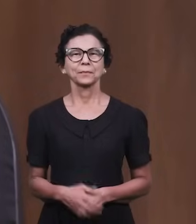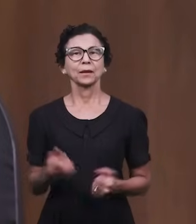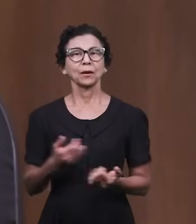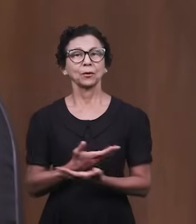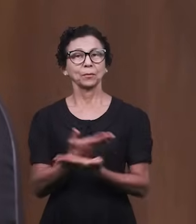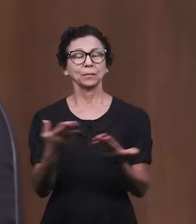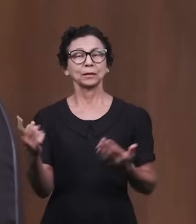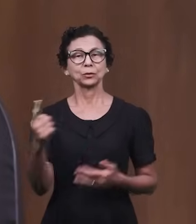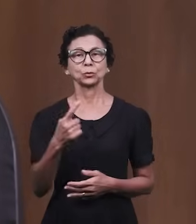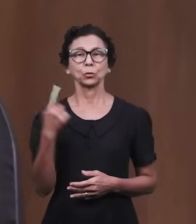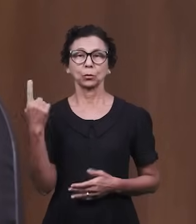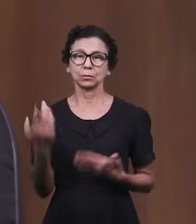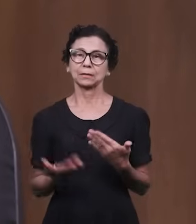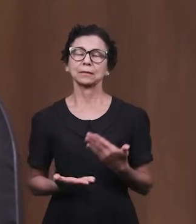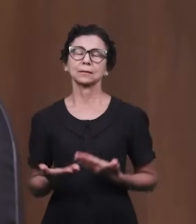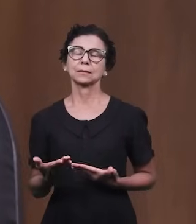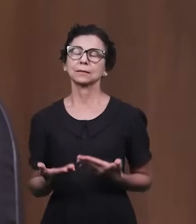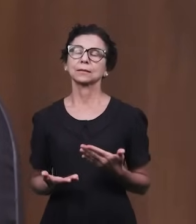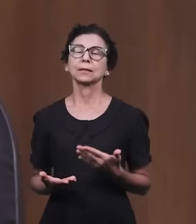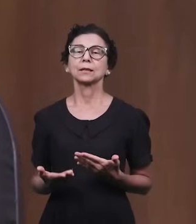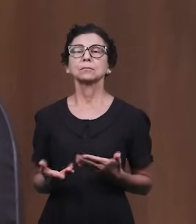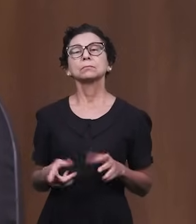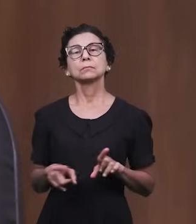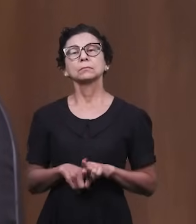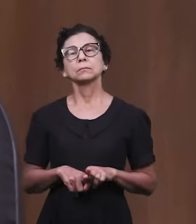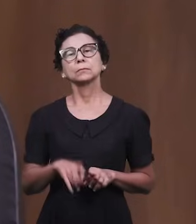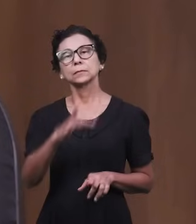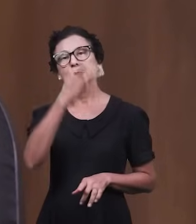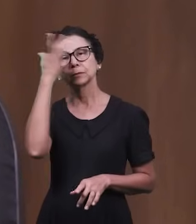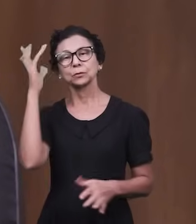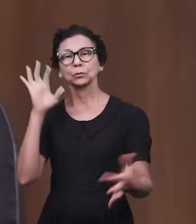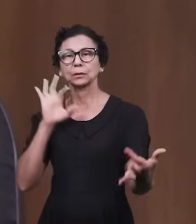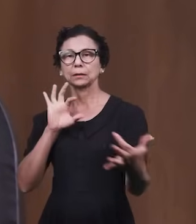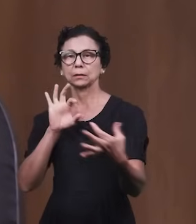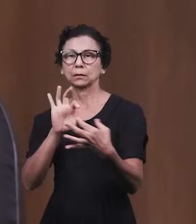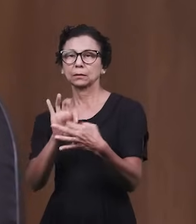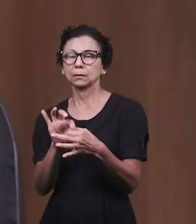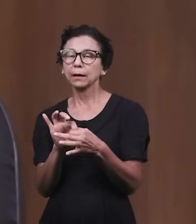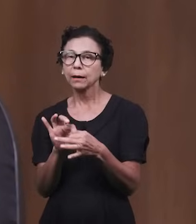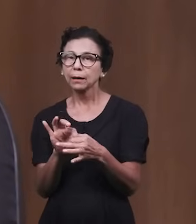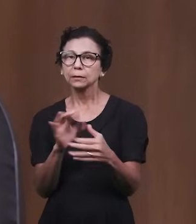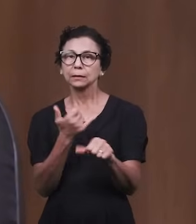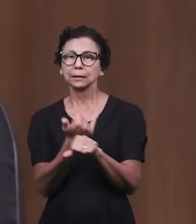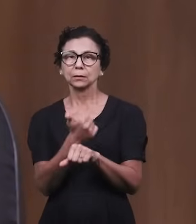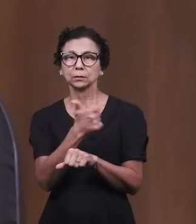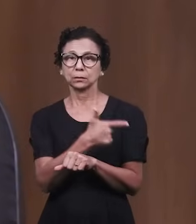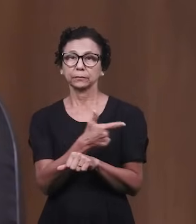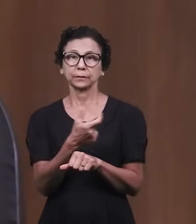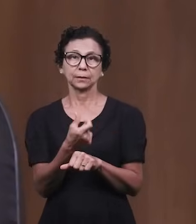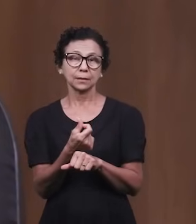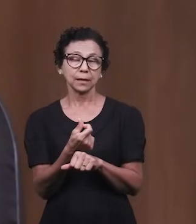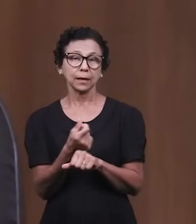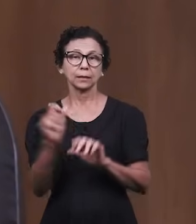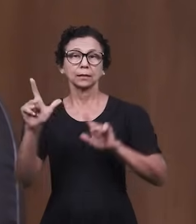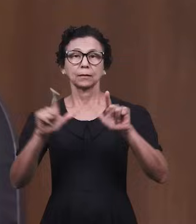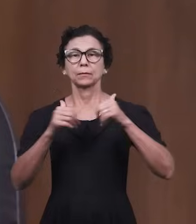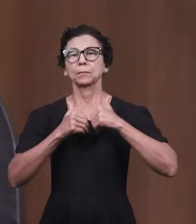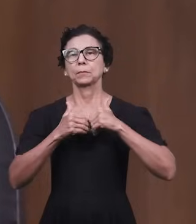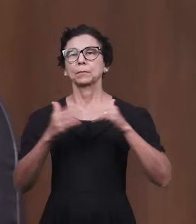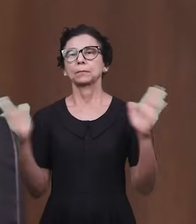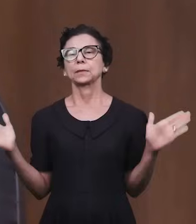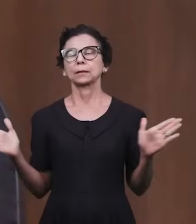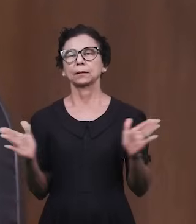Eu quero saudar a todos os nossos irmãos, aqueles que estão ligados conosco através do canal 126 da TV